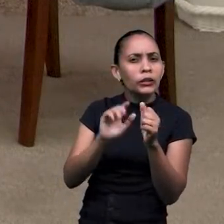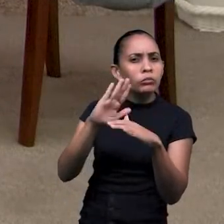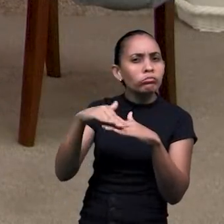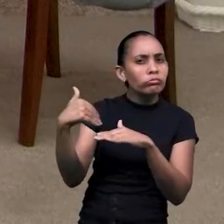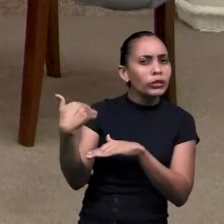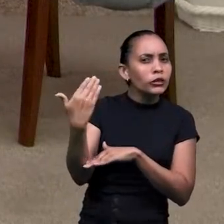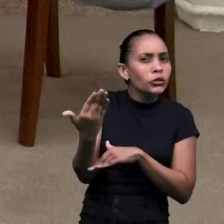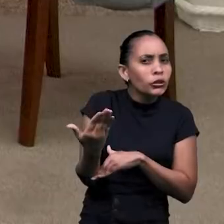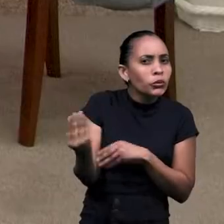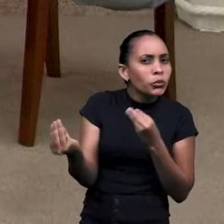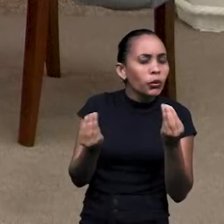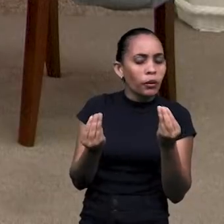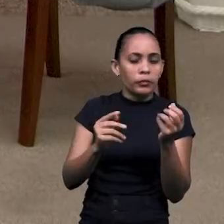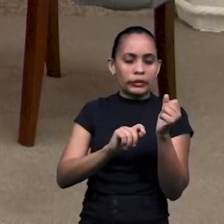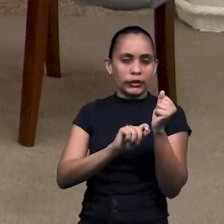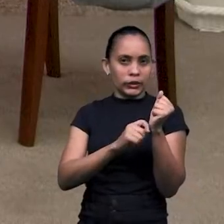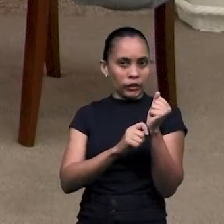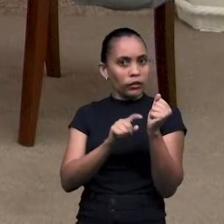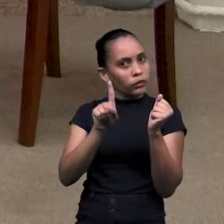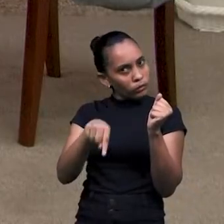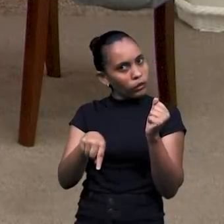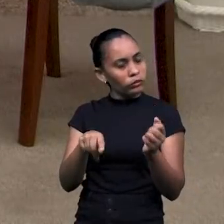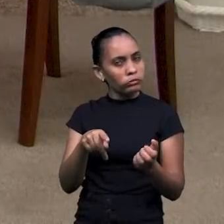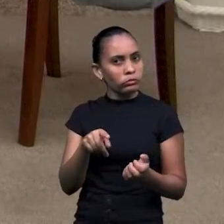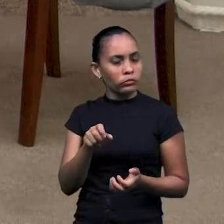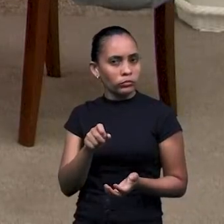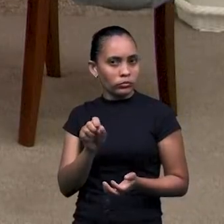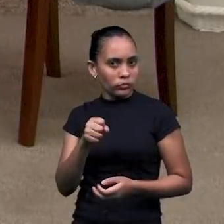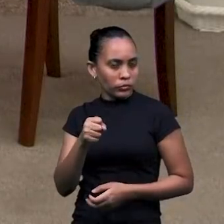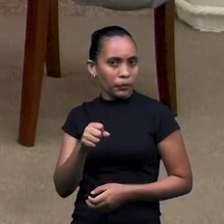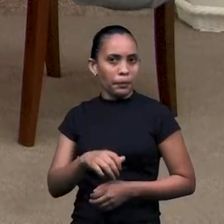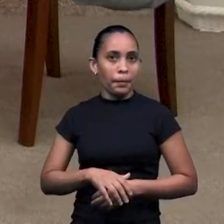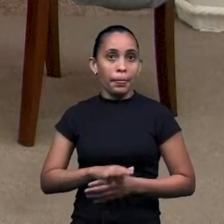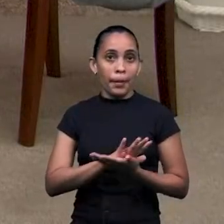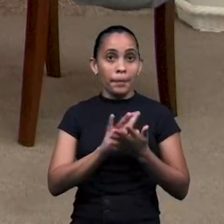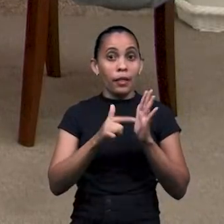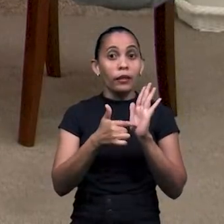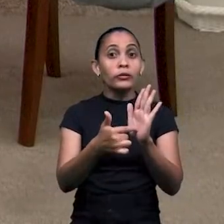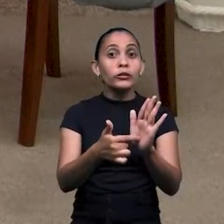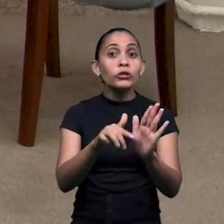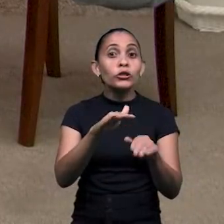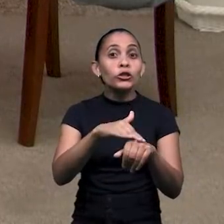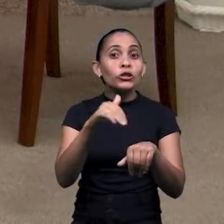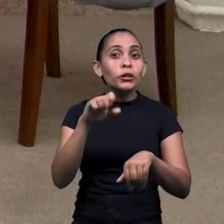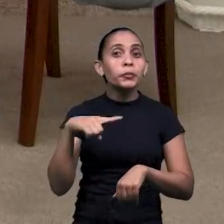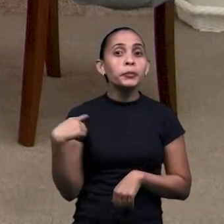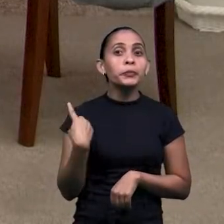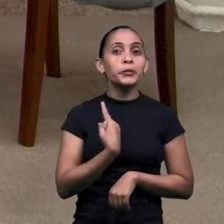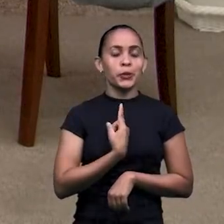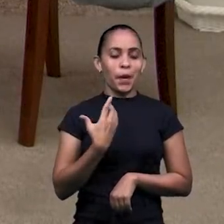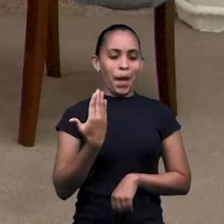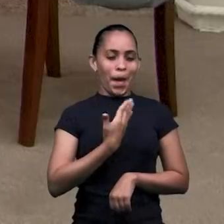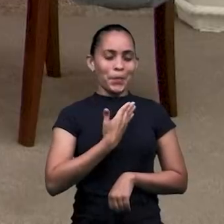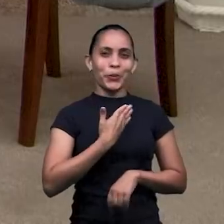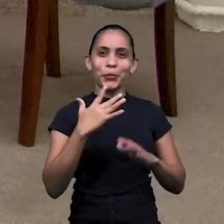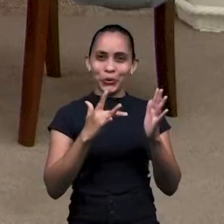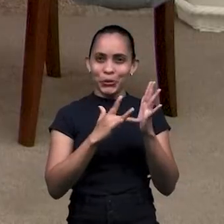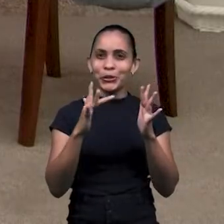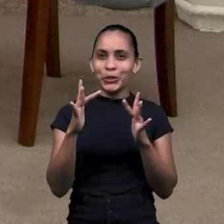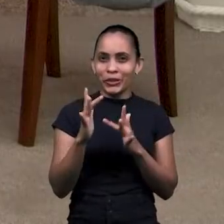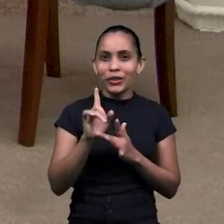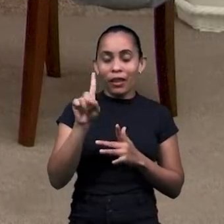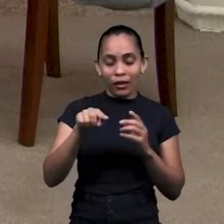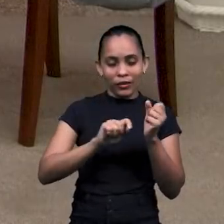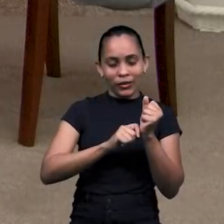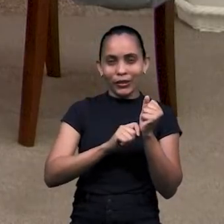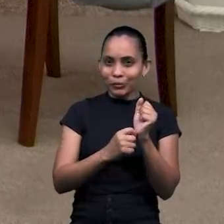tem por trás disso? É um segredo? Sim, é um segredo. E a palavra até diz que nós somos chamados amigos de Jesus.